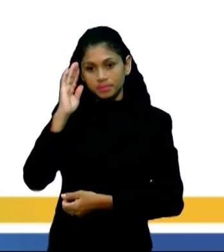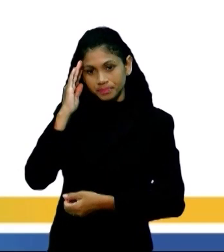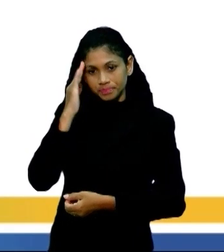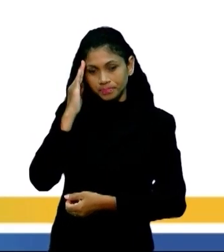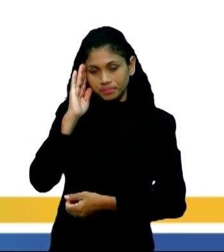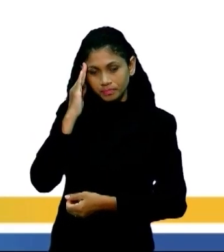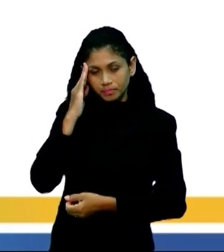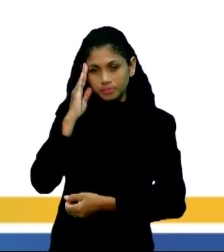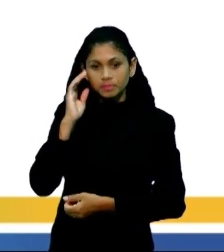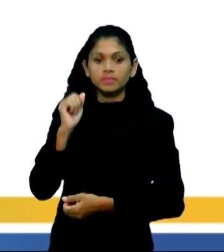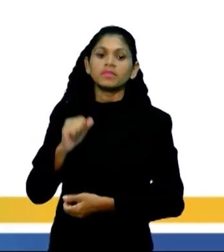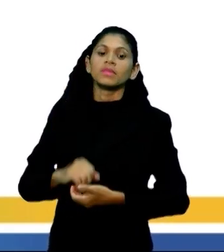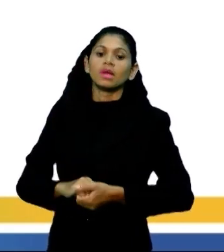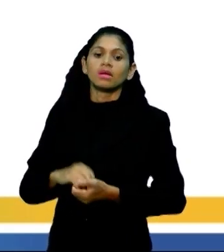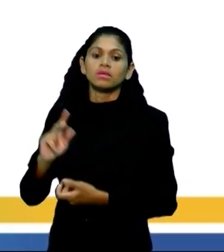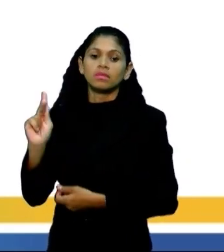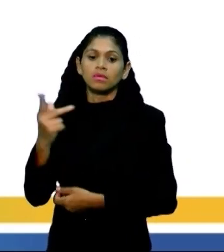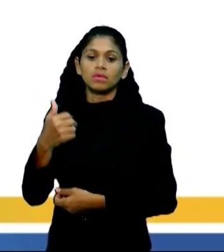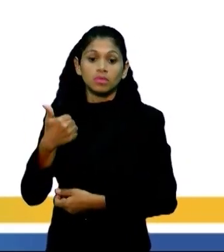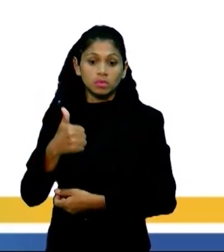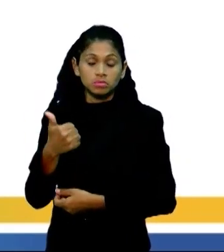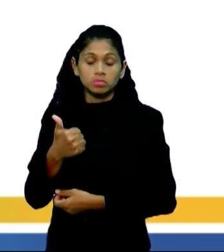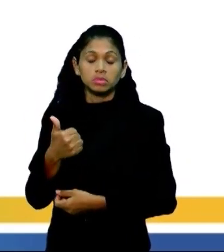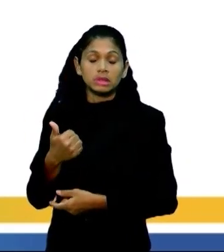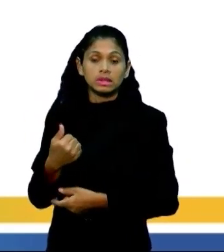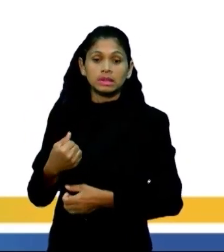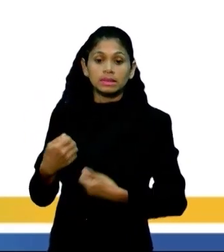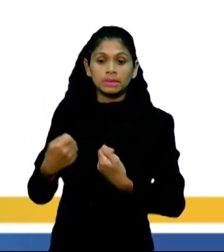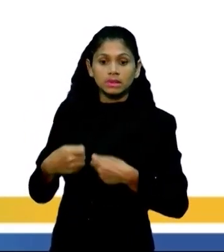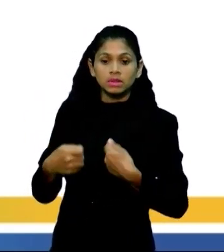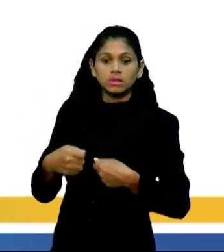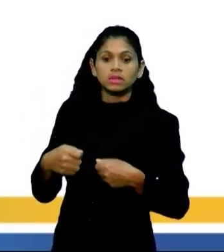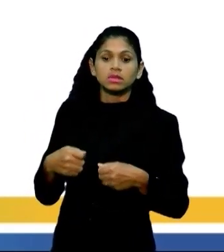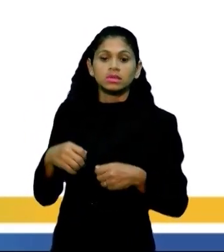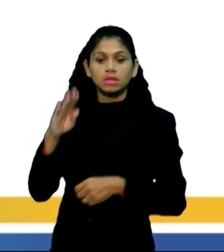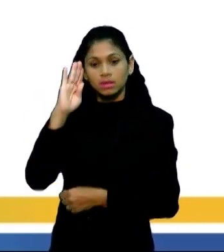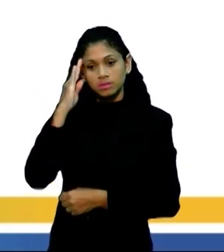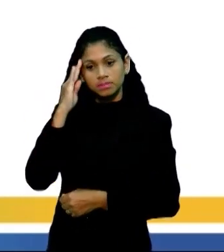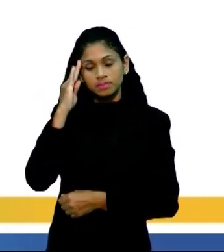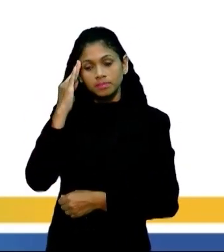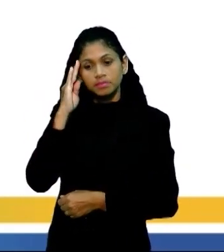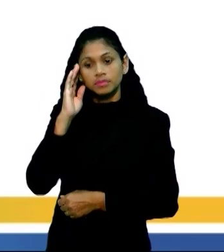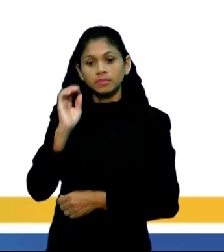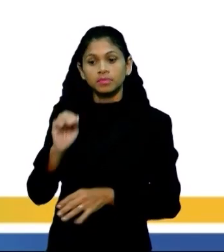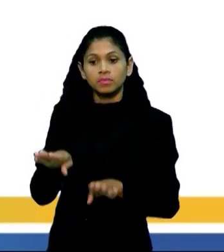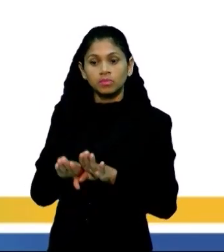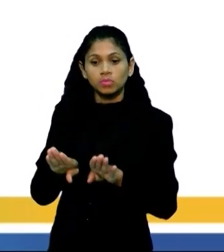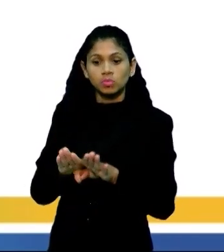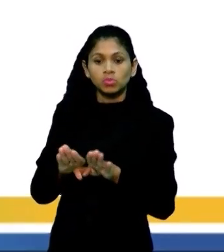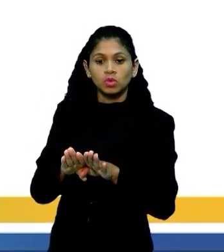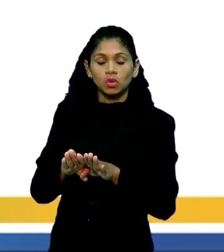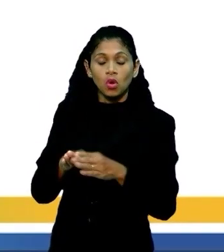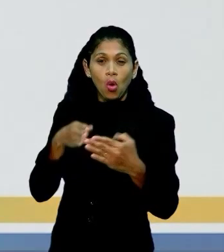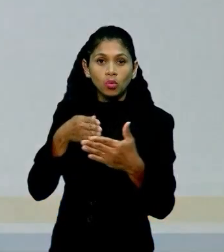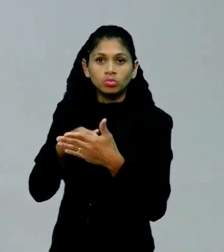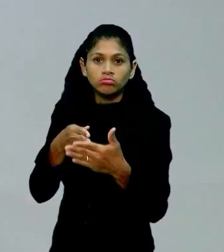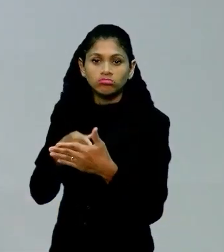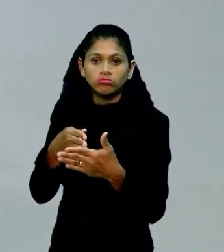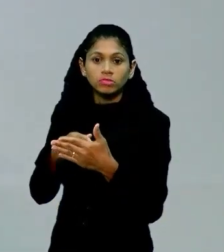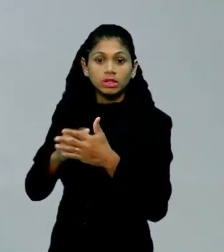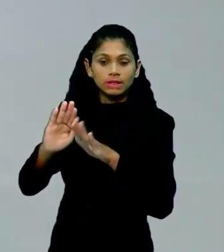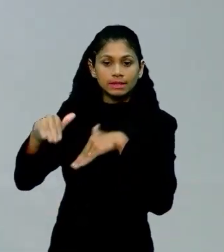na competência 11 a gente tem que também entender ó os limites de desempenho e adaptações dos diferentes